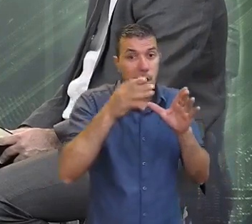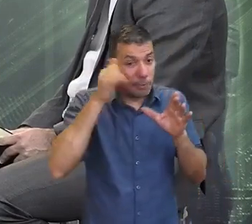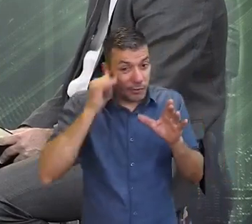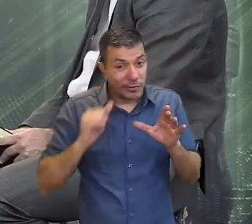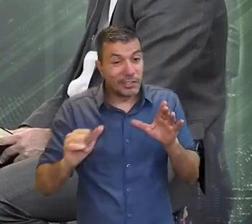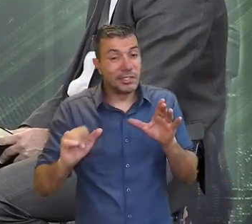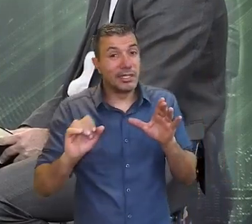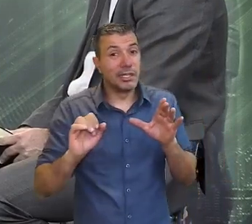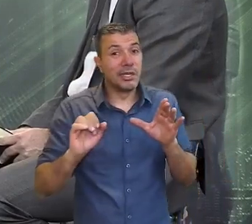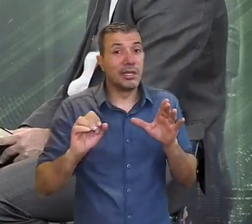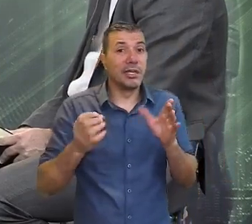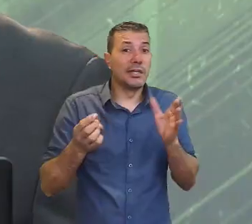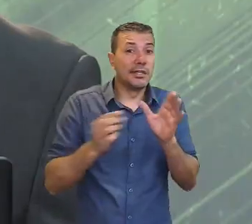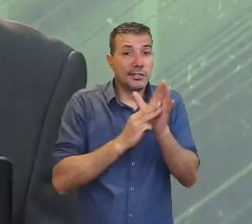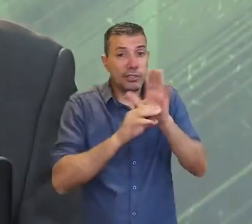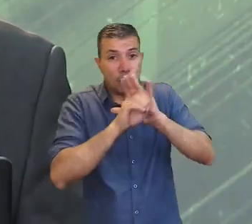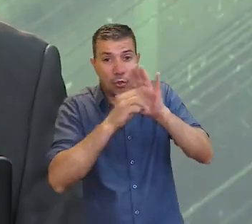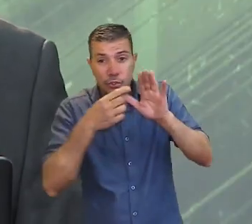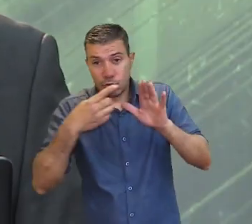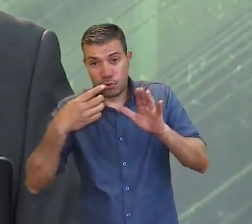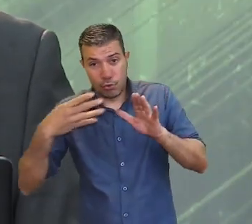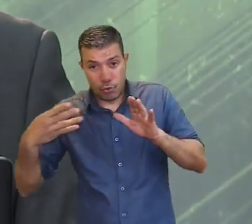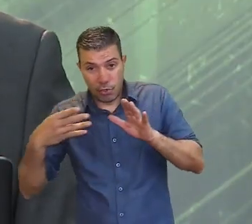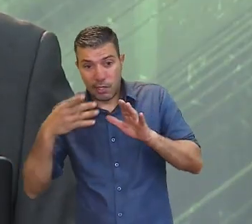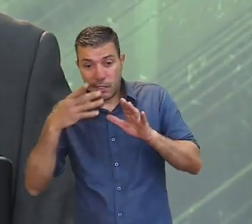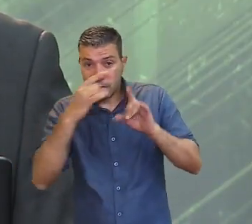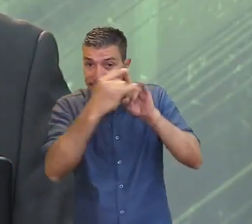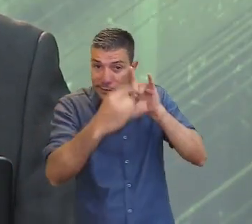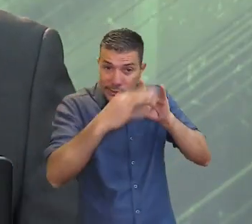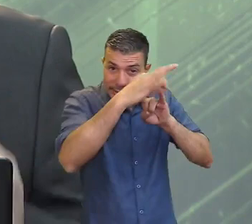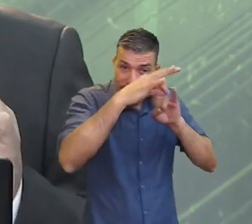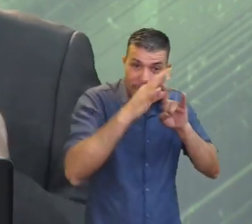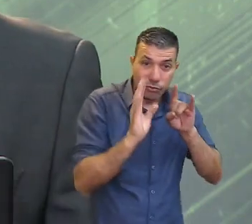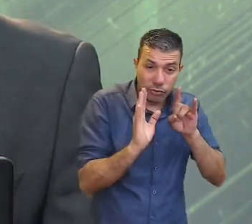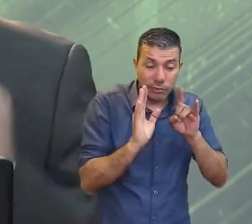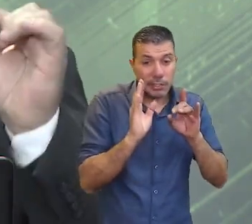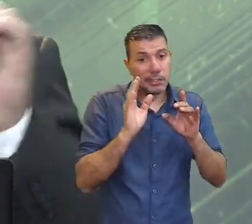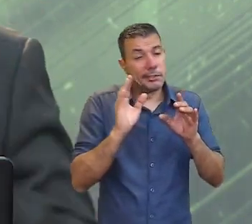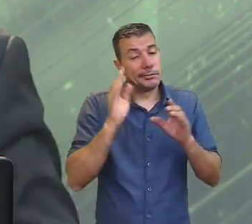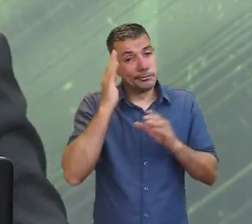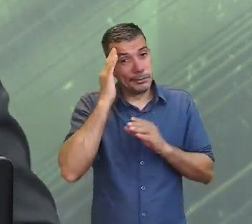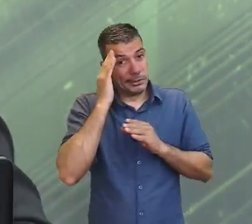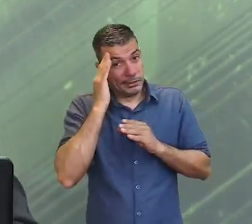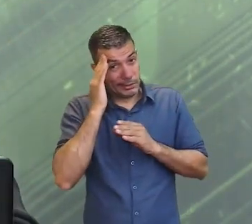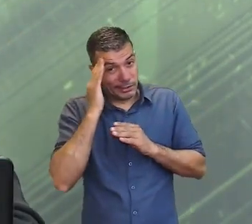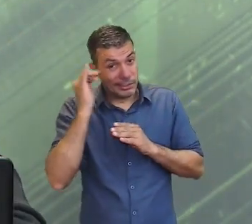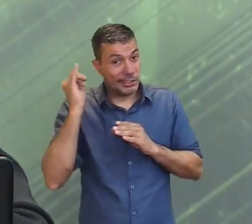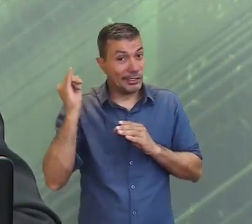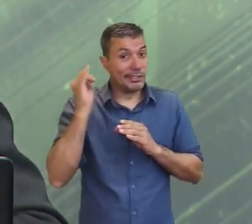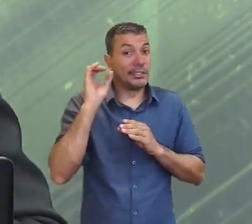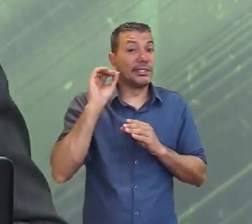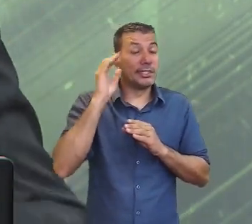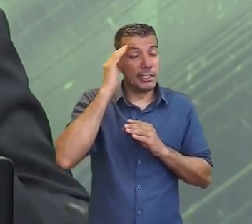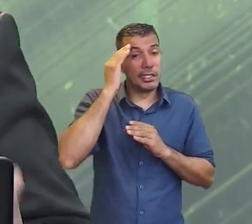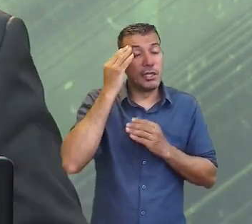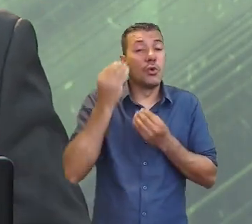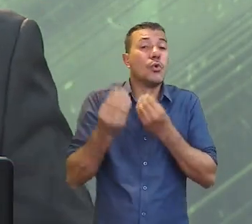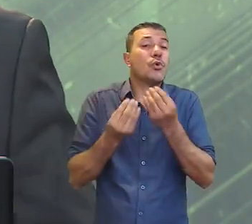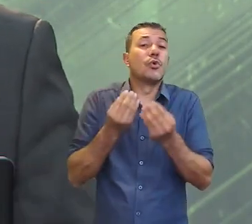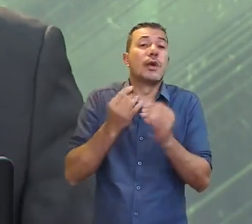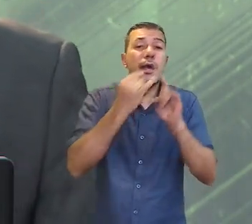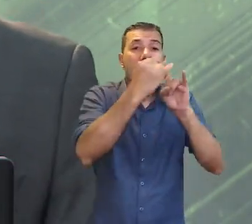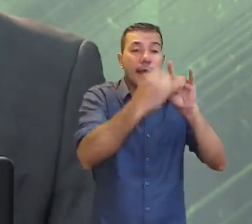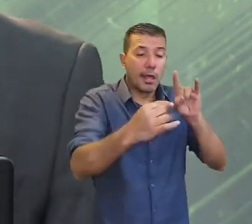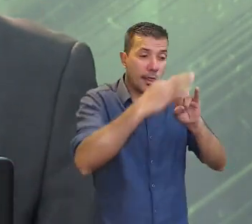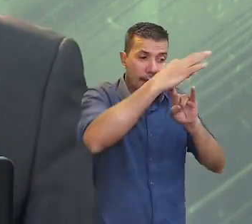período de 2.300 anos, depois dos quais esse santuário seria purificado. E precisamos entender agora o que é o